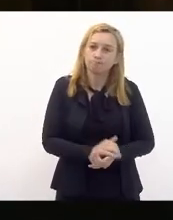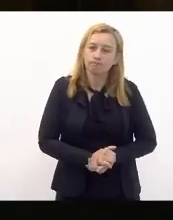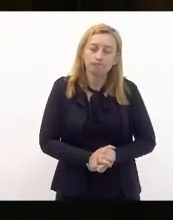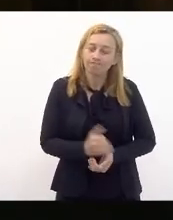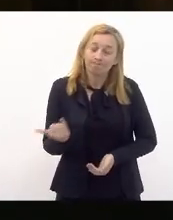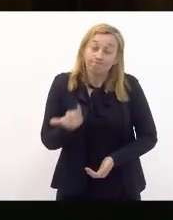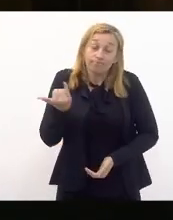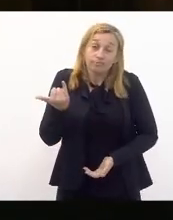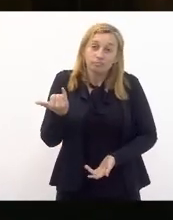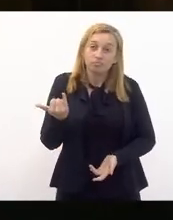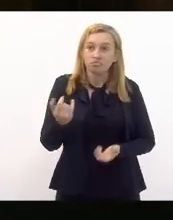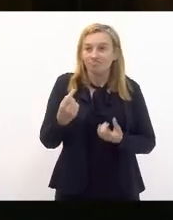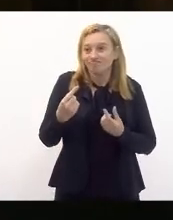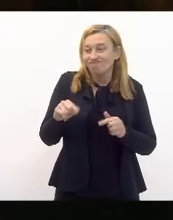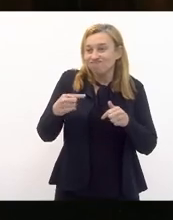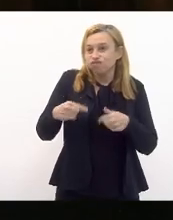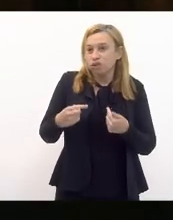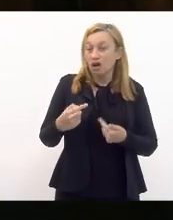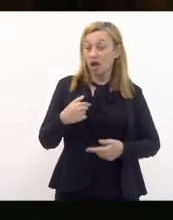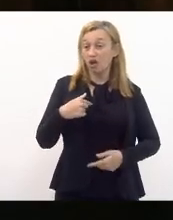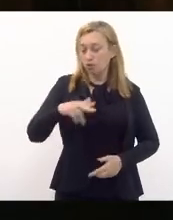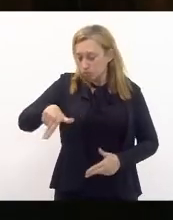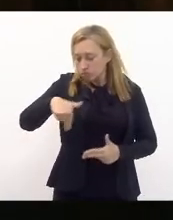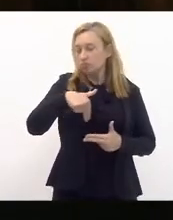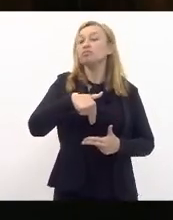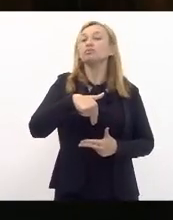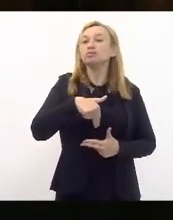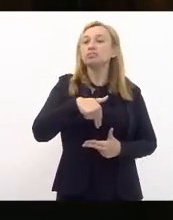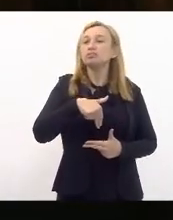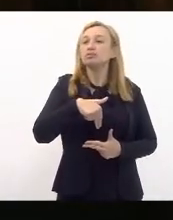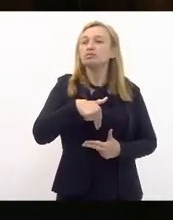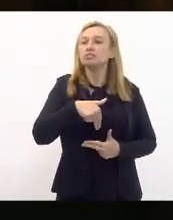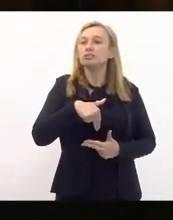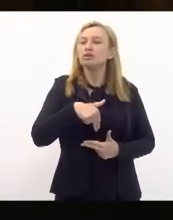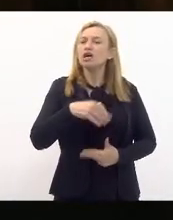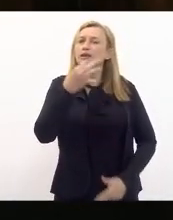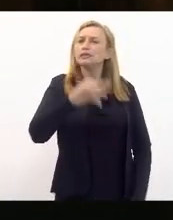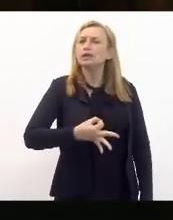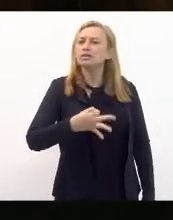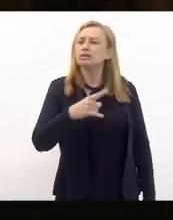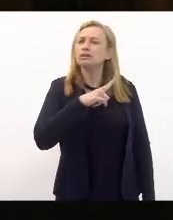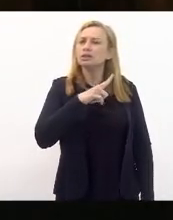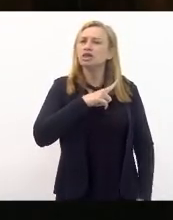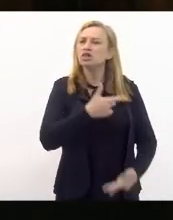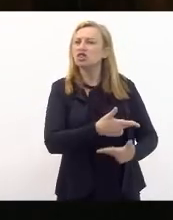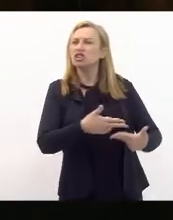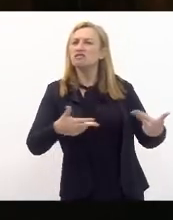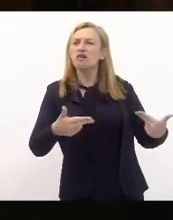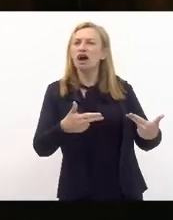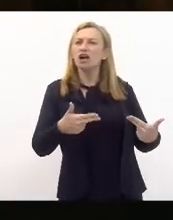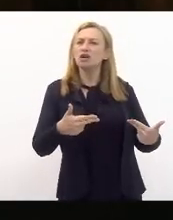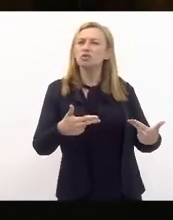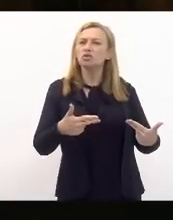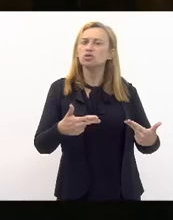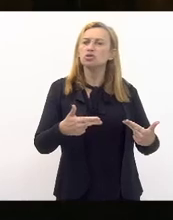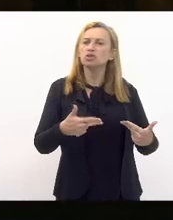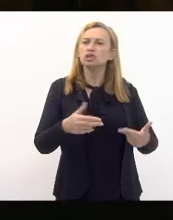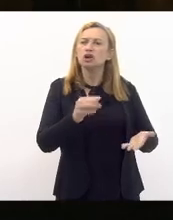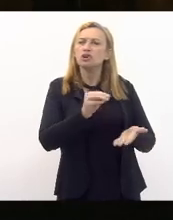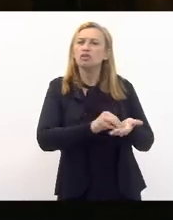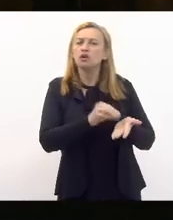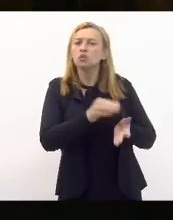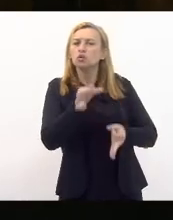não importo A Perseguição eu tô aqui usando essa tribuna tribuna essa que eu tenho certeza que muito daqueles que estão sendo